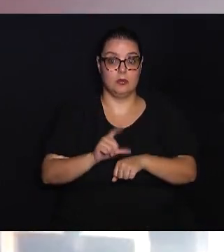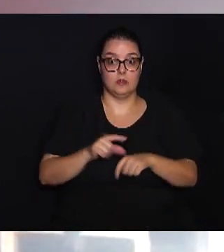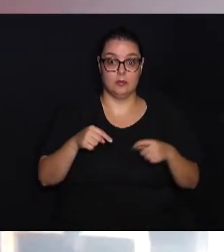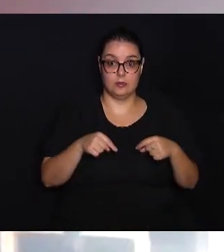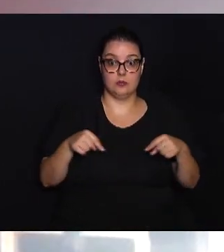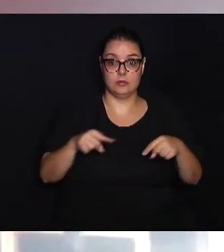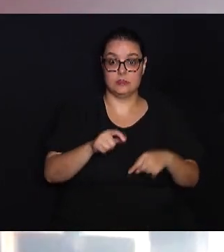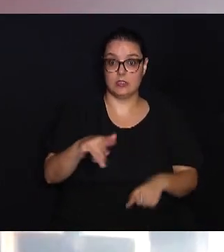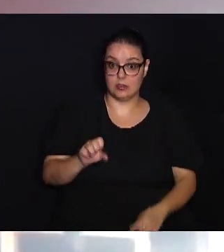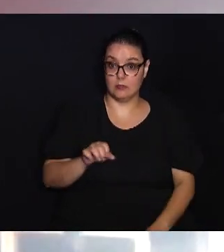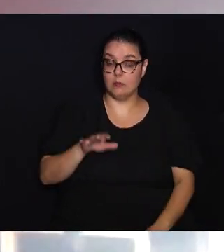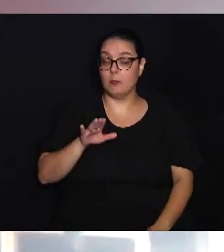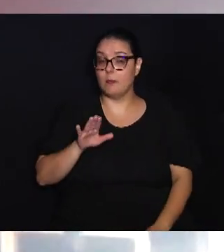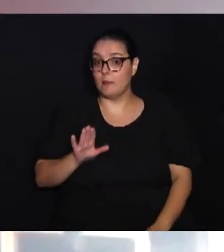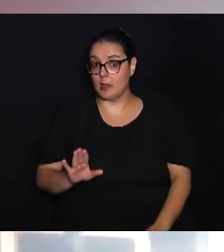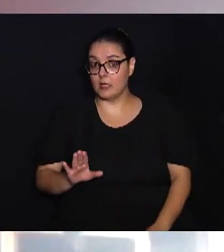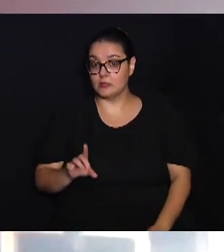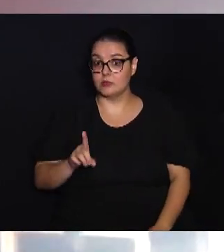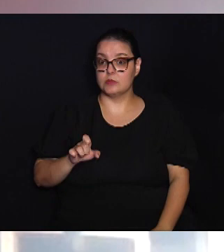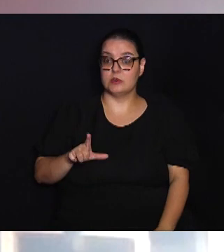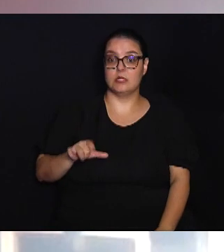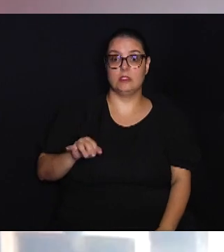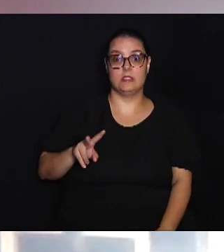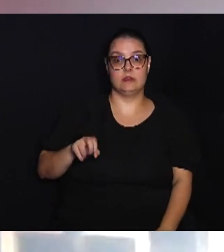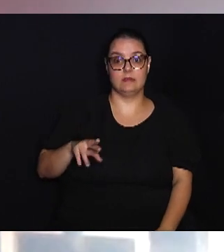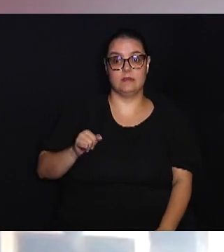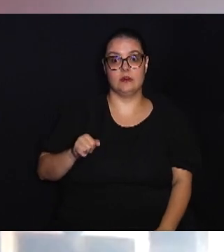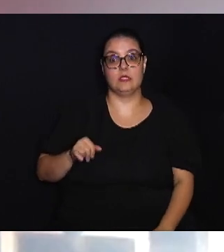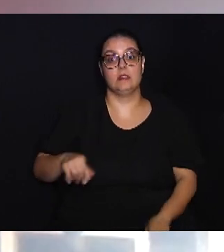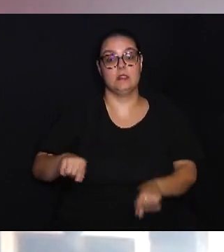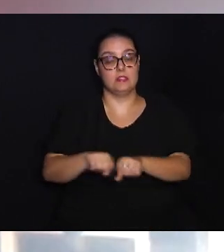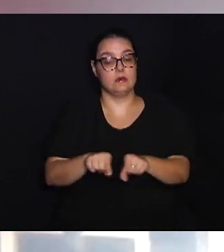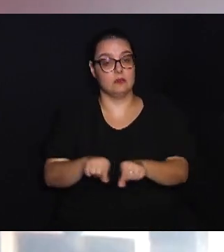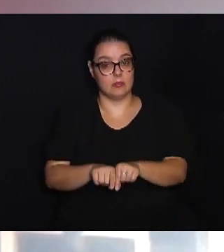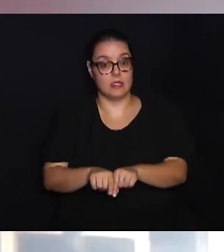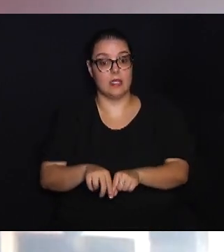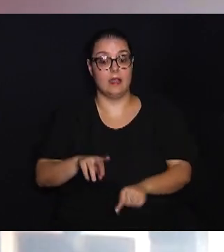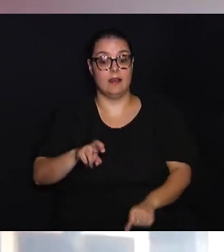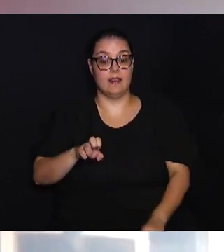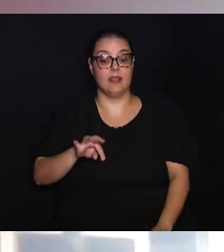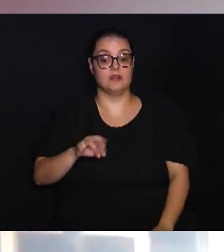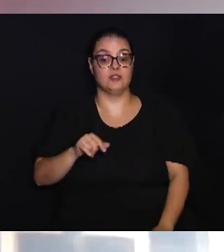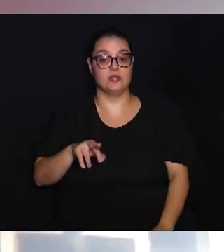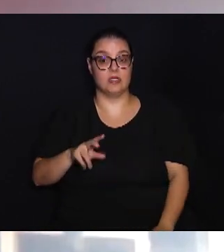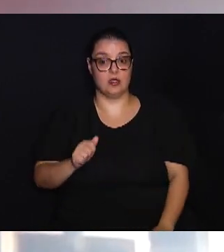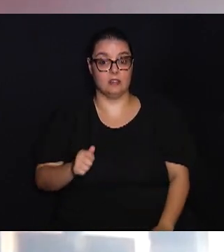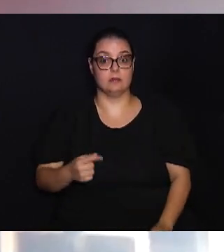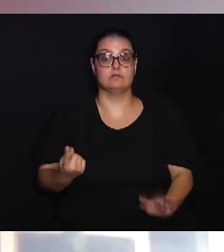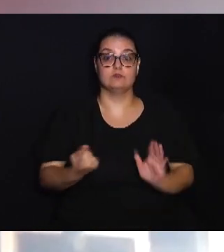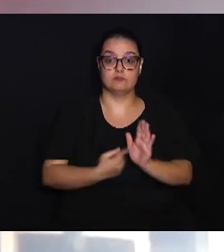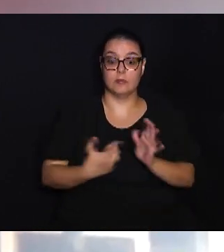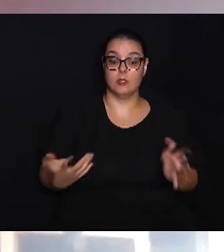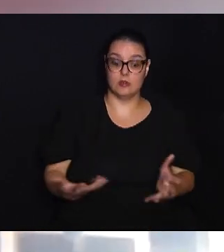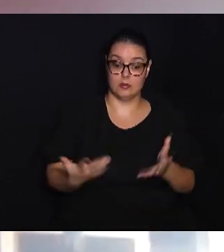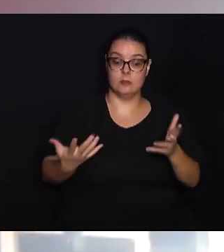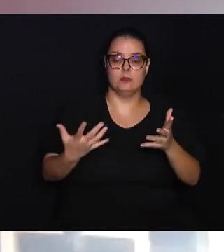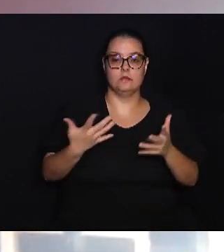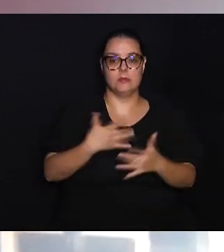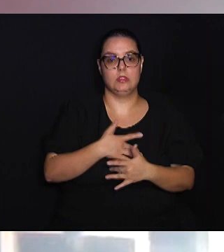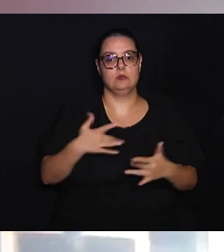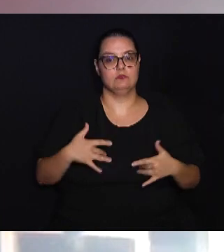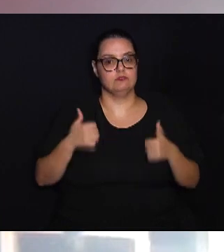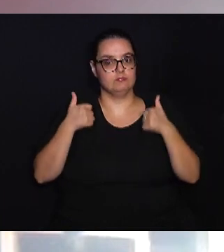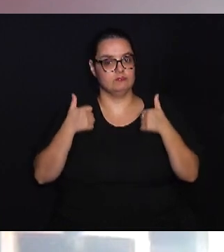estou numa loja Nossa aqui salão Mas o delivery a retirada continuou muito forte Manteve a marca viva e